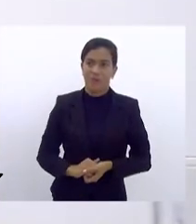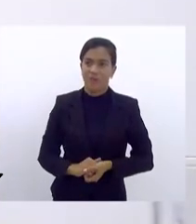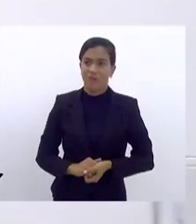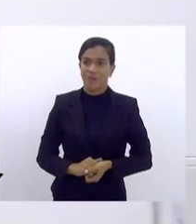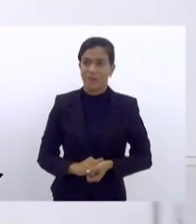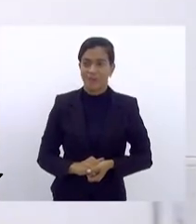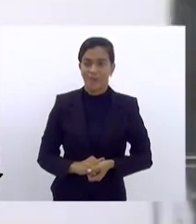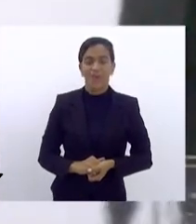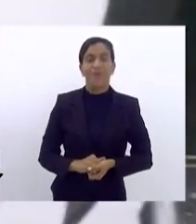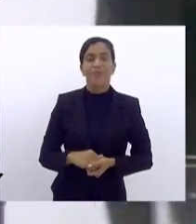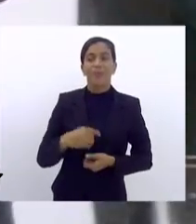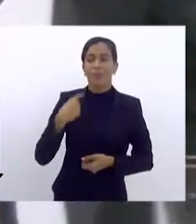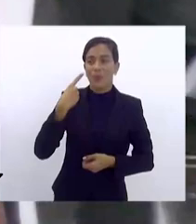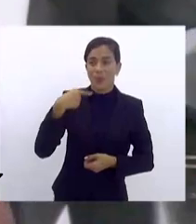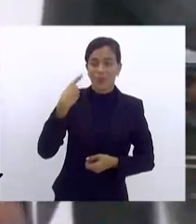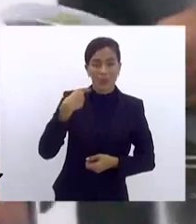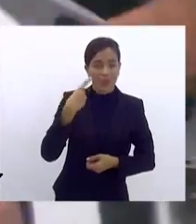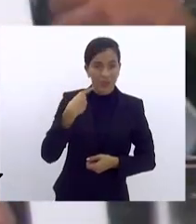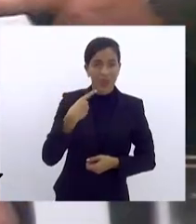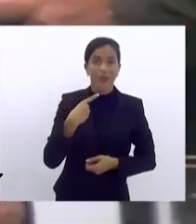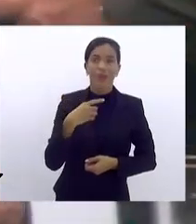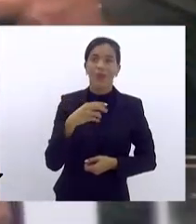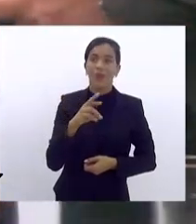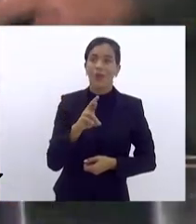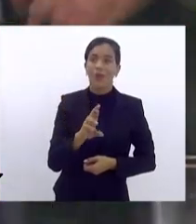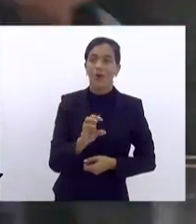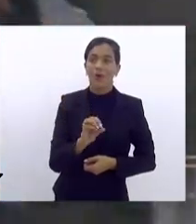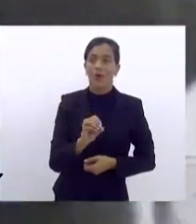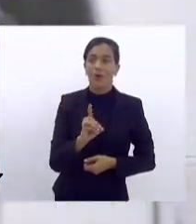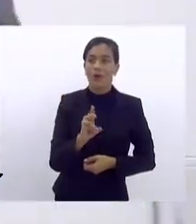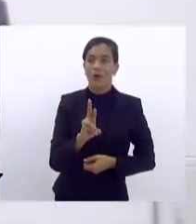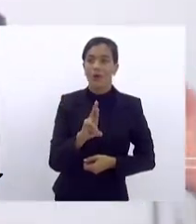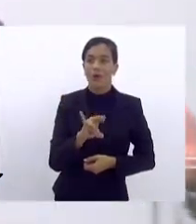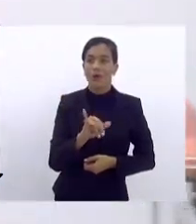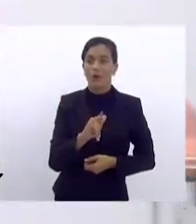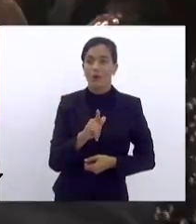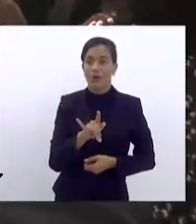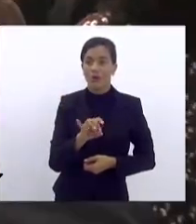doutor Rodrigo por favor amigo obrigado obrigado por ter esse convite tá